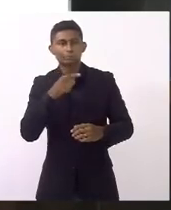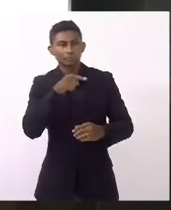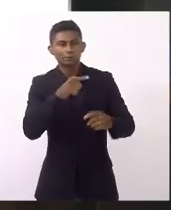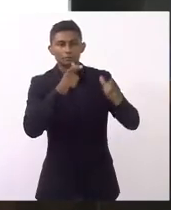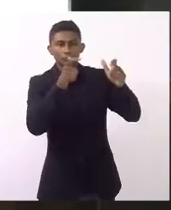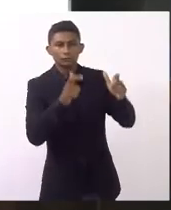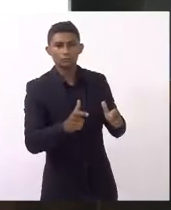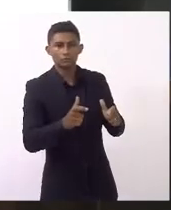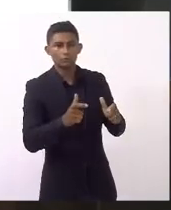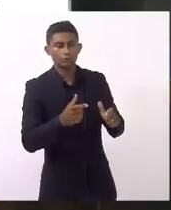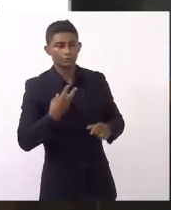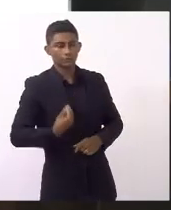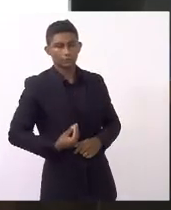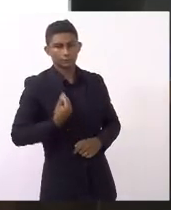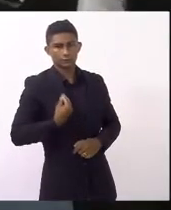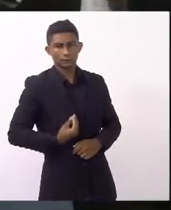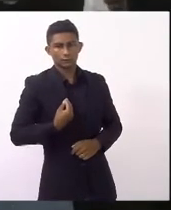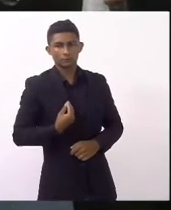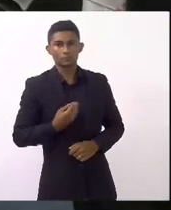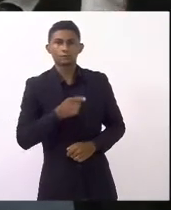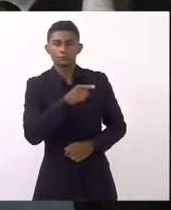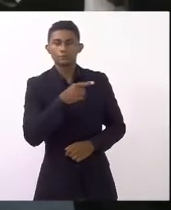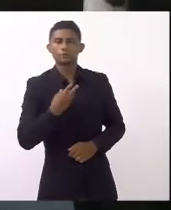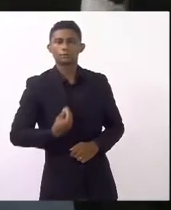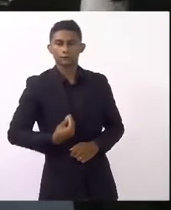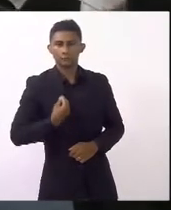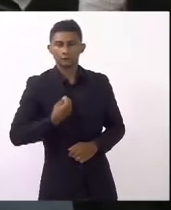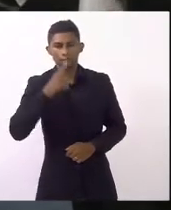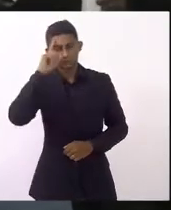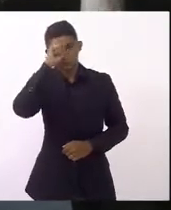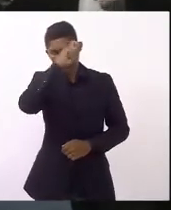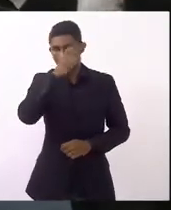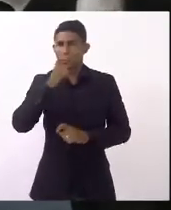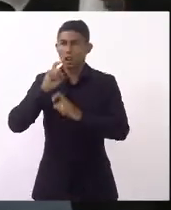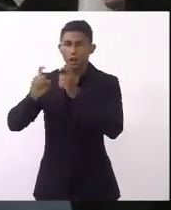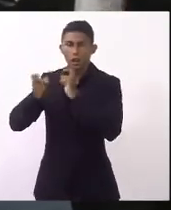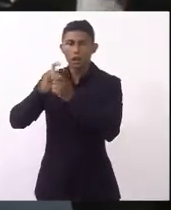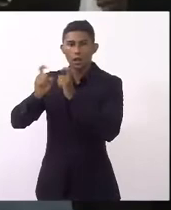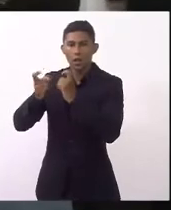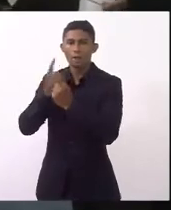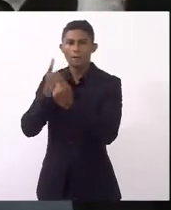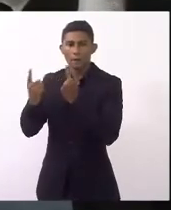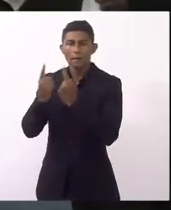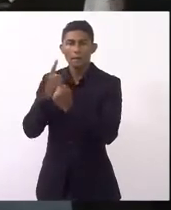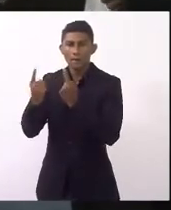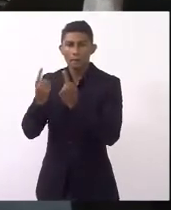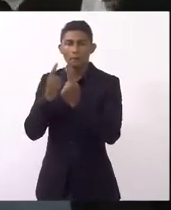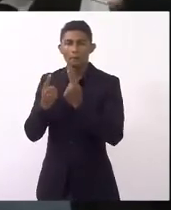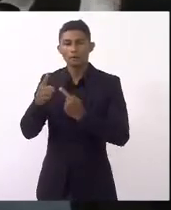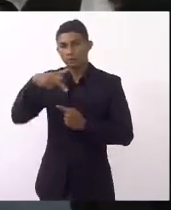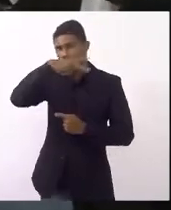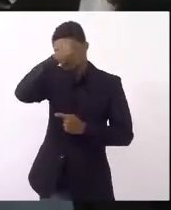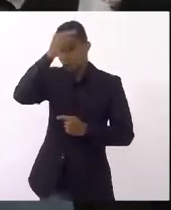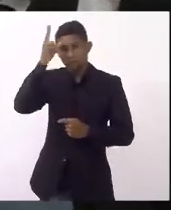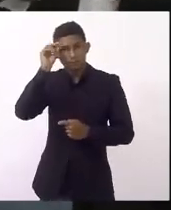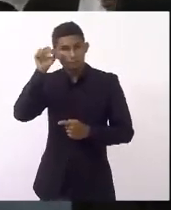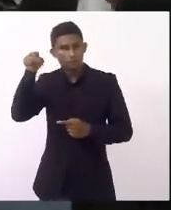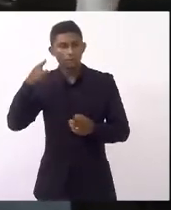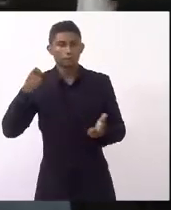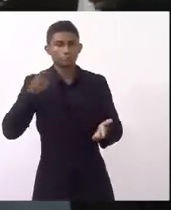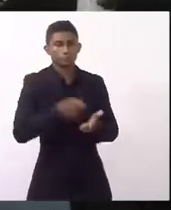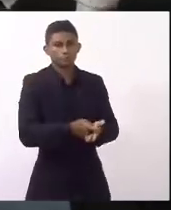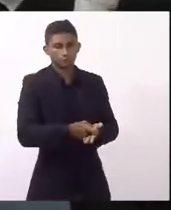comunidade passando por um difícil processo de negociação imposto pela prefeitura do